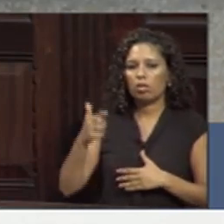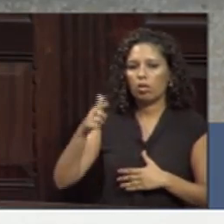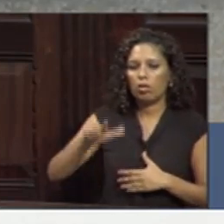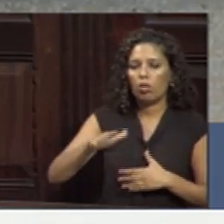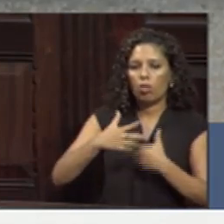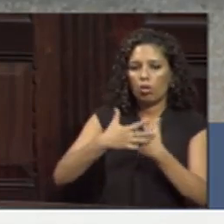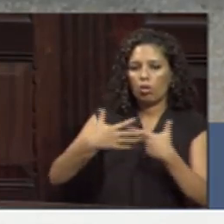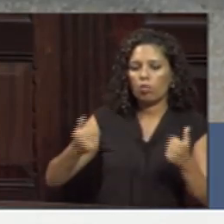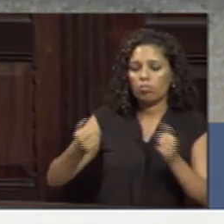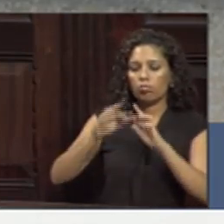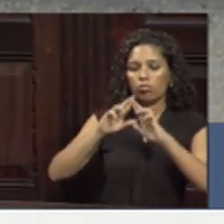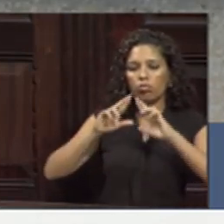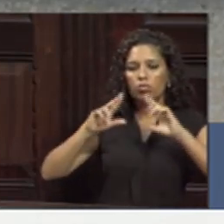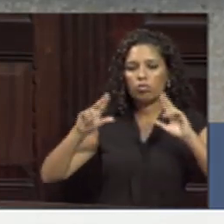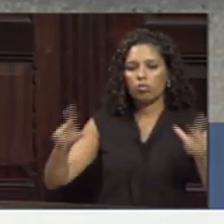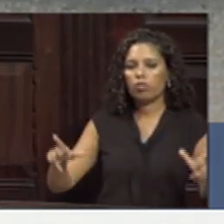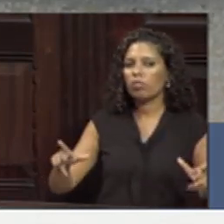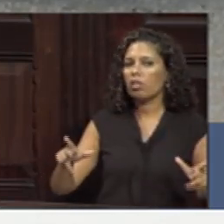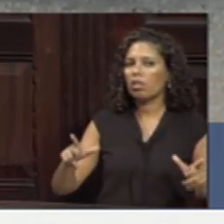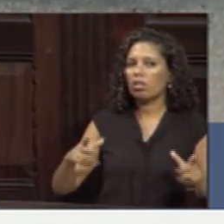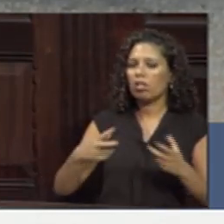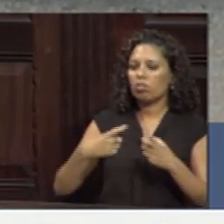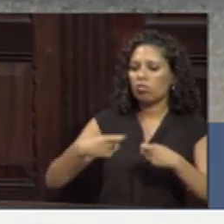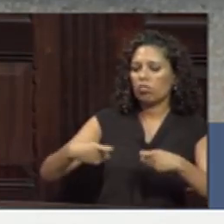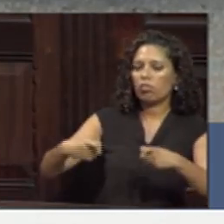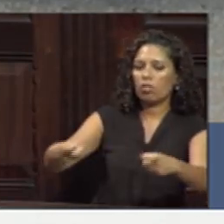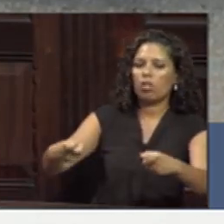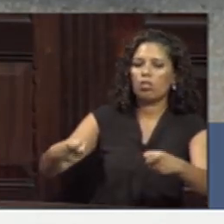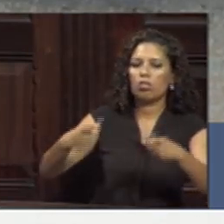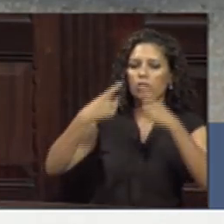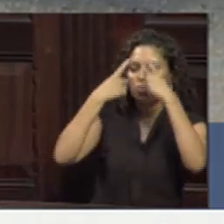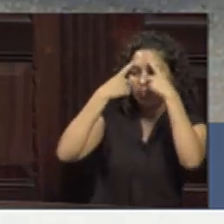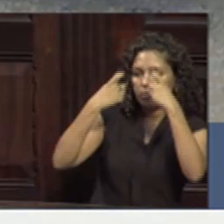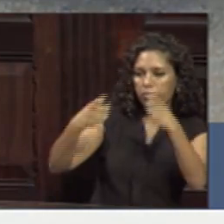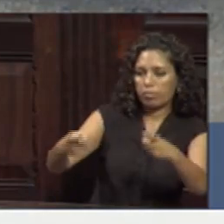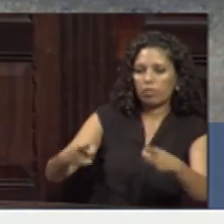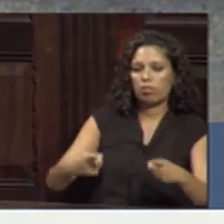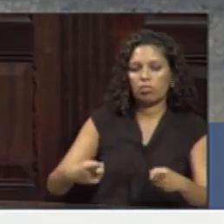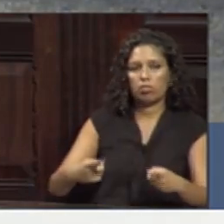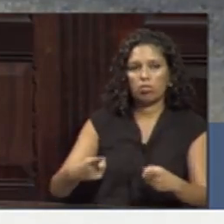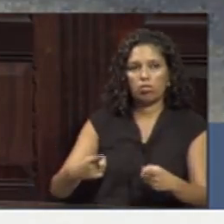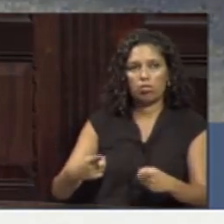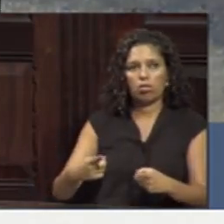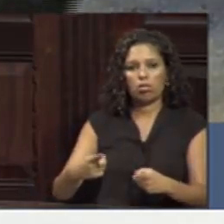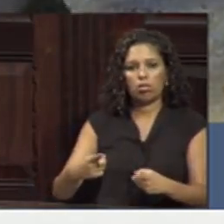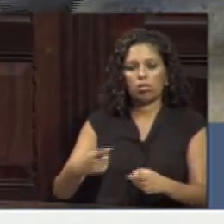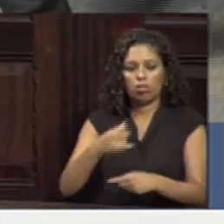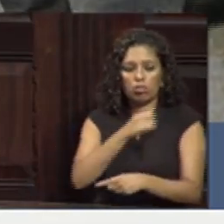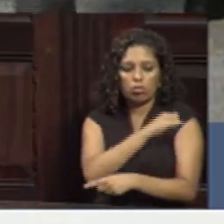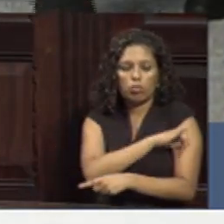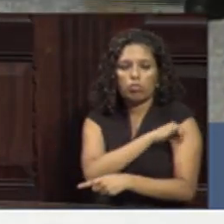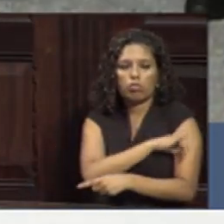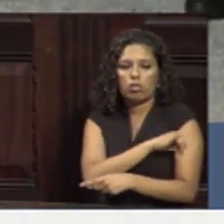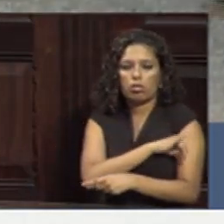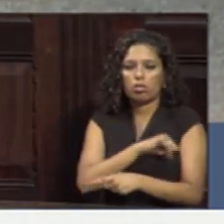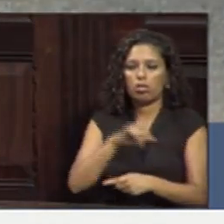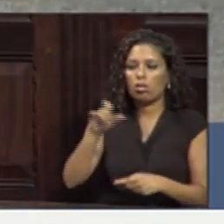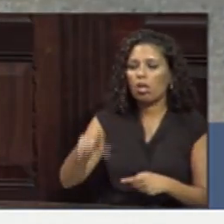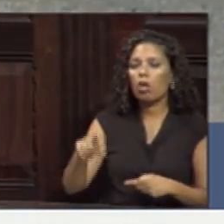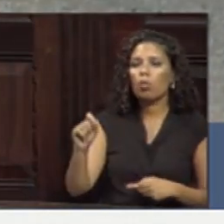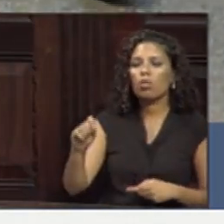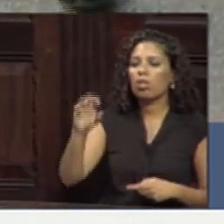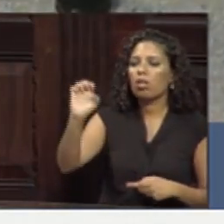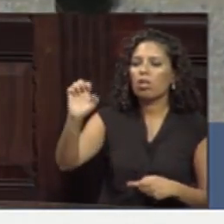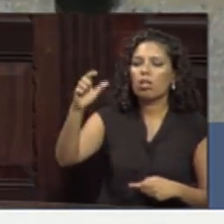completamente diferente da violência do dia a dia. É uma execução, ao que tudo indica, execução com